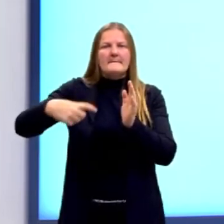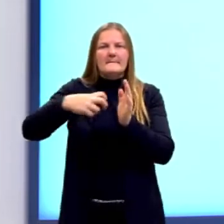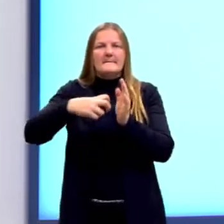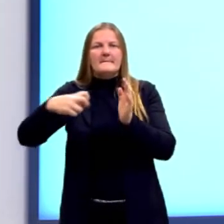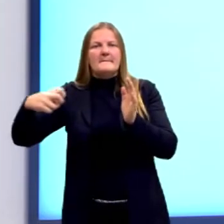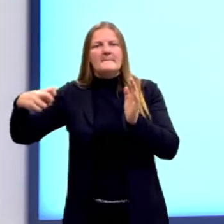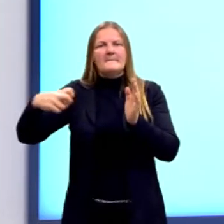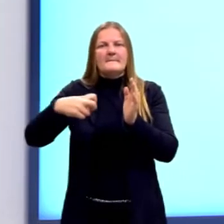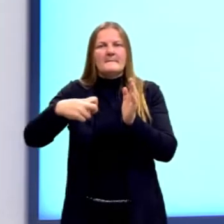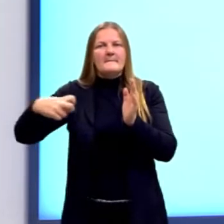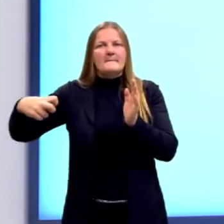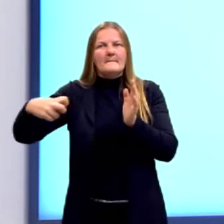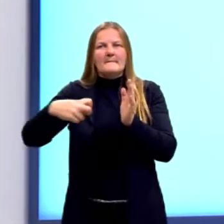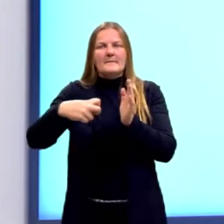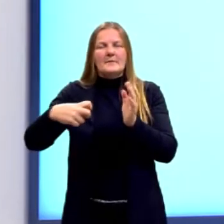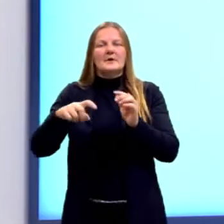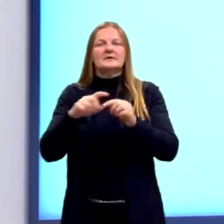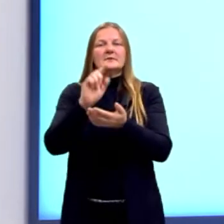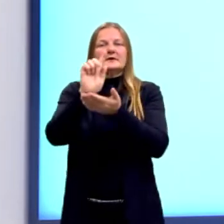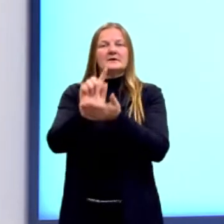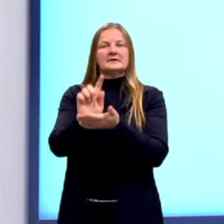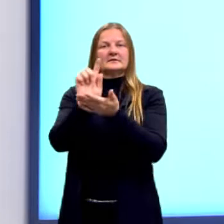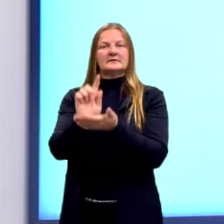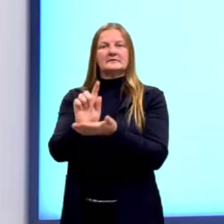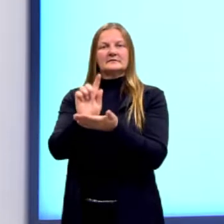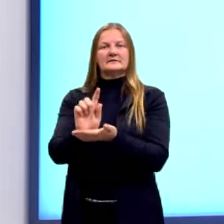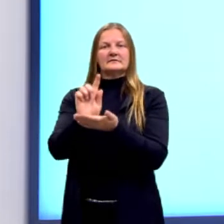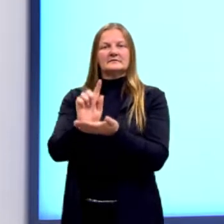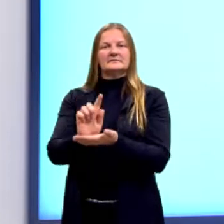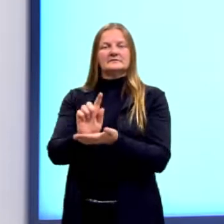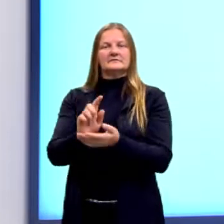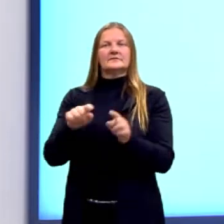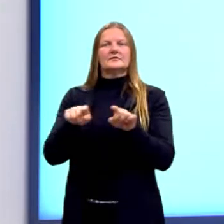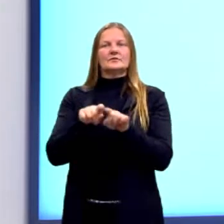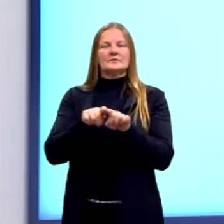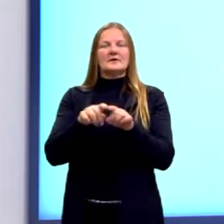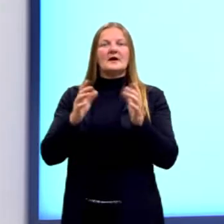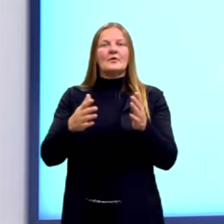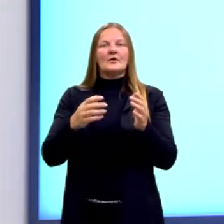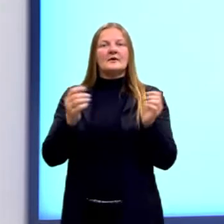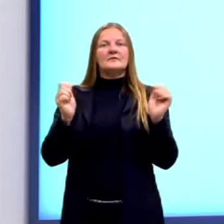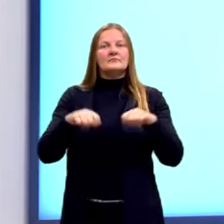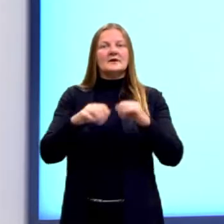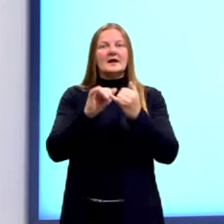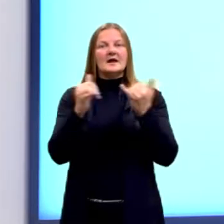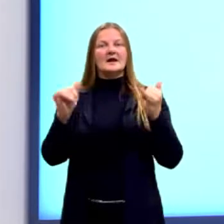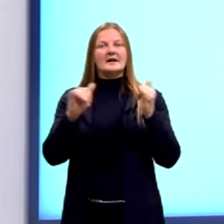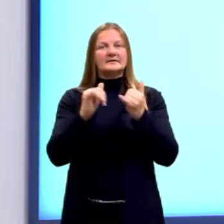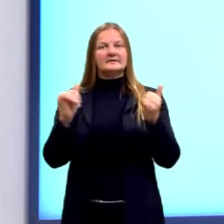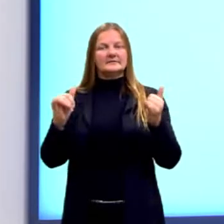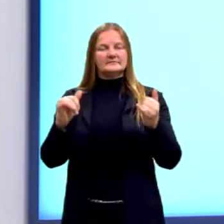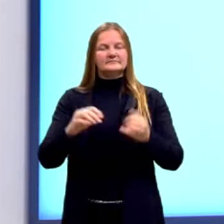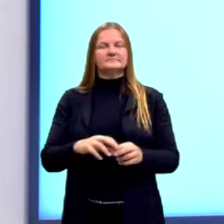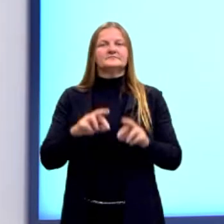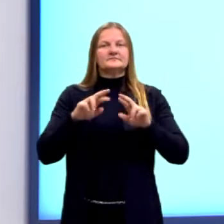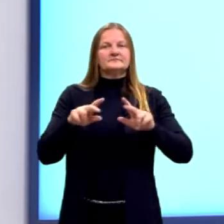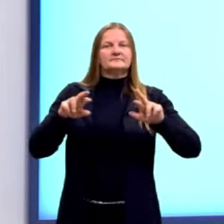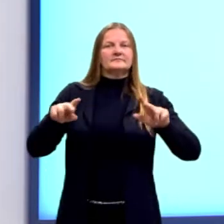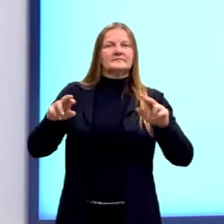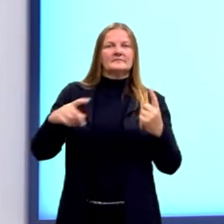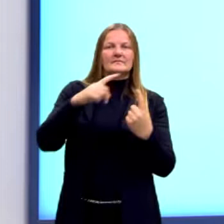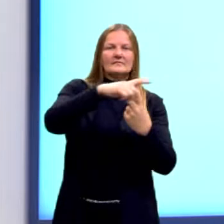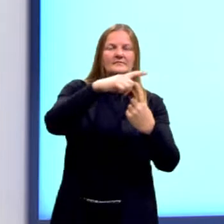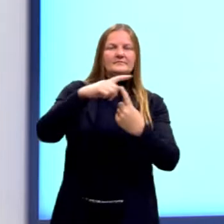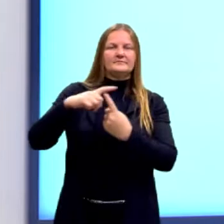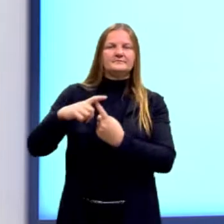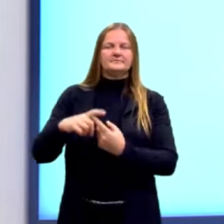viu também energia potencial gravitacional e agora a gente vai ver a energia potencial elétrica então a energia